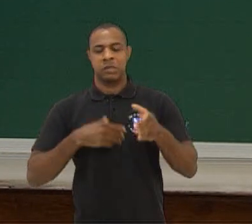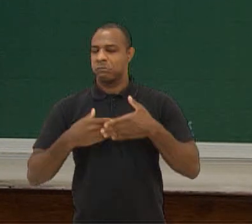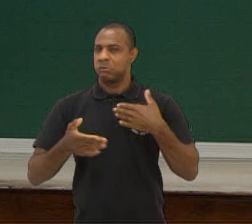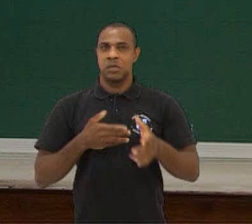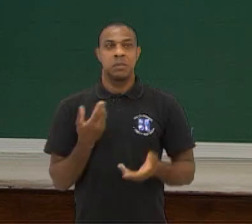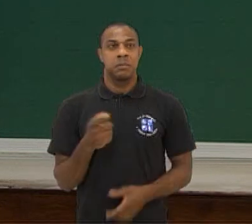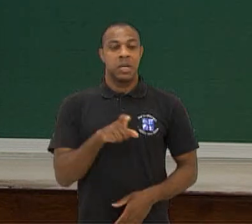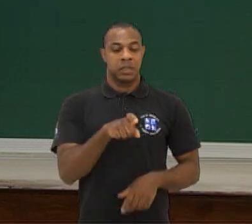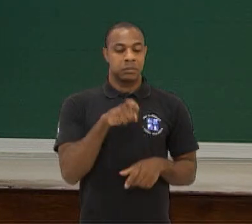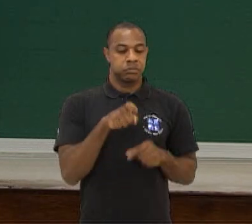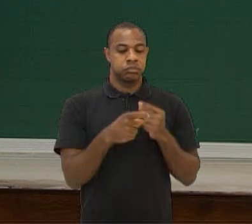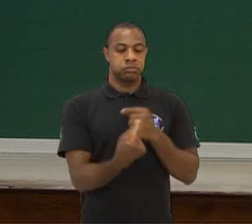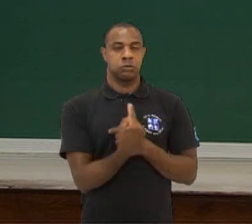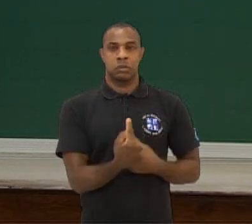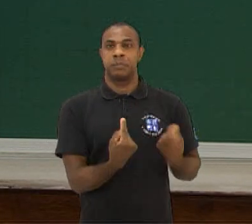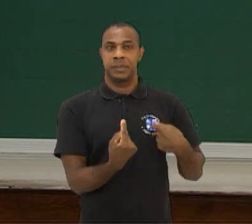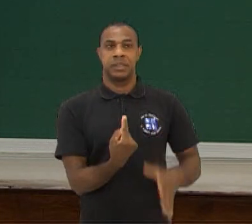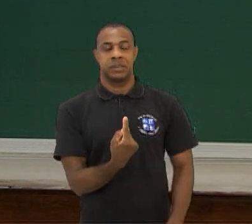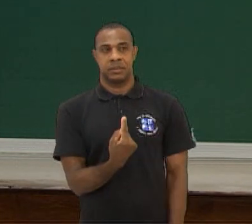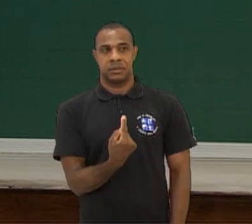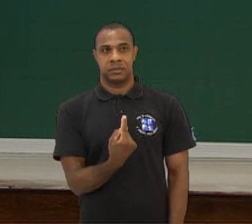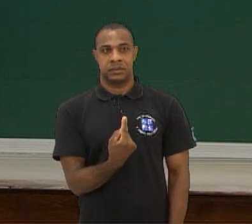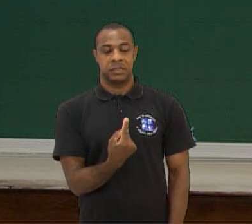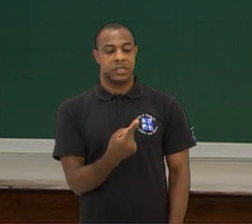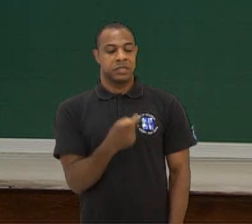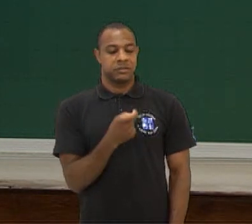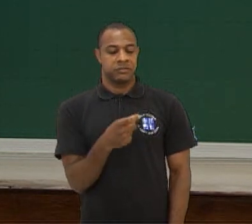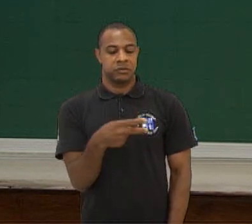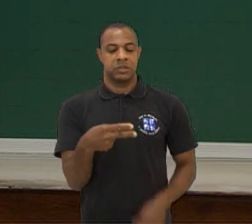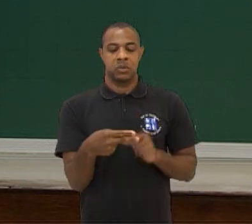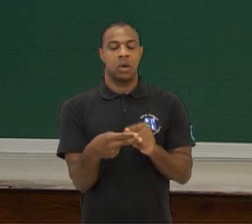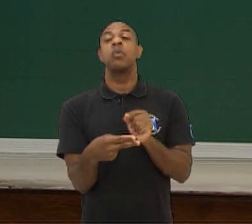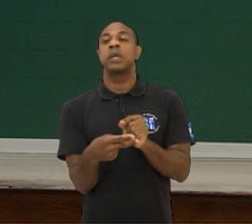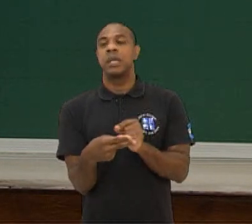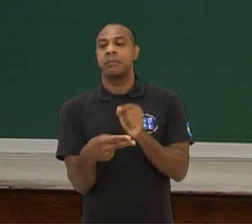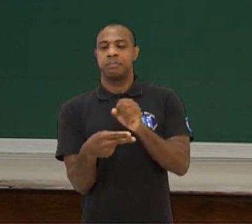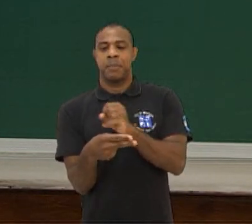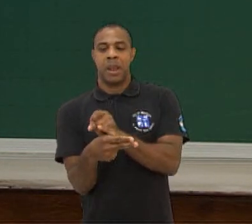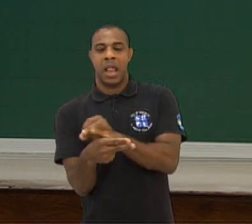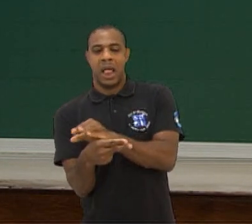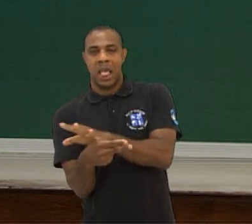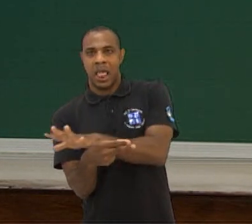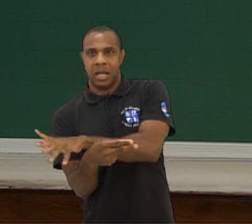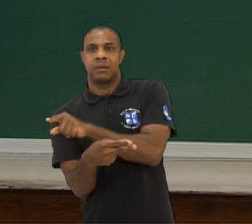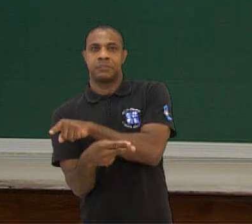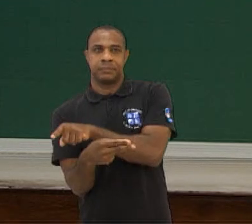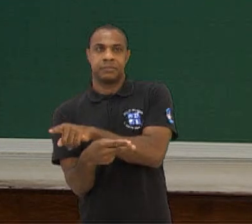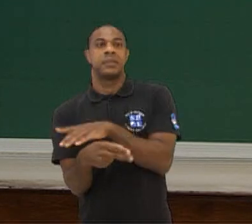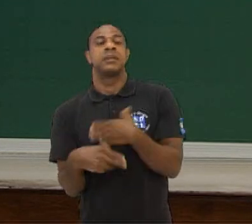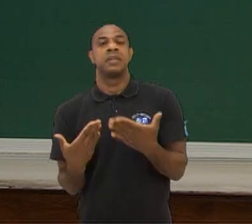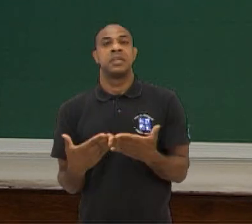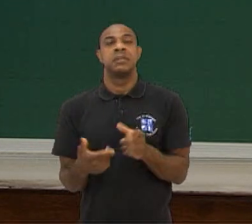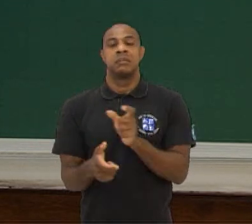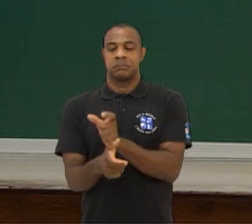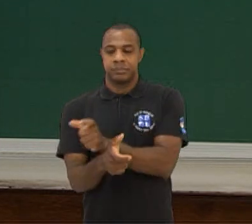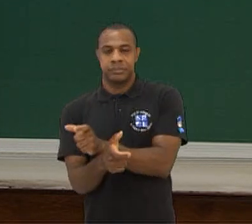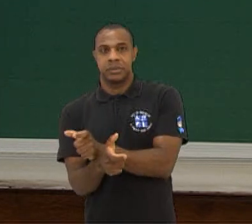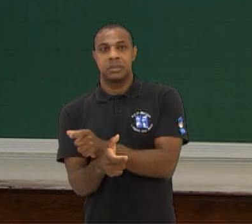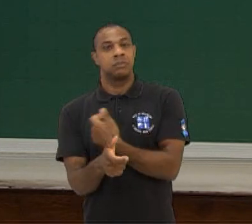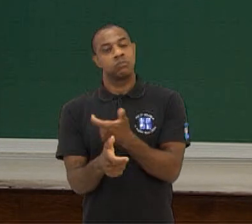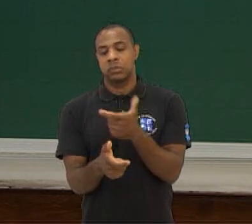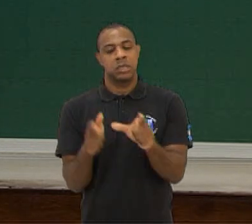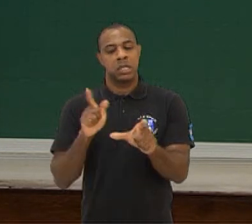terminar a equação da seguinte forma: x igual a um número, tá bom? E no segundo membro, os termos que